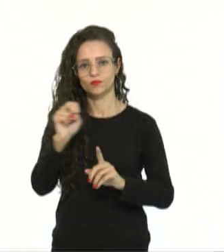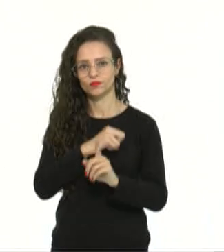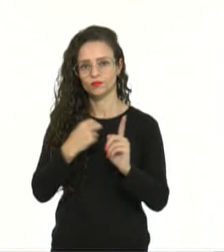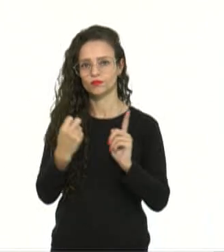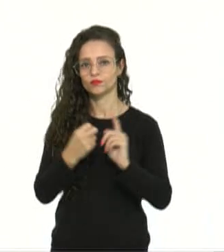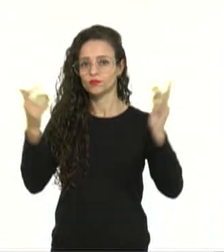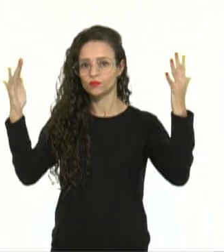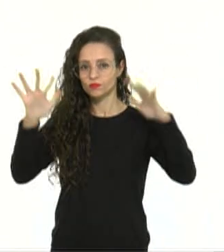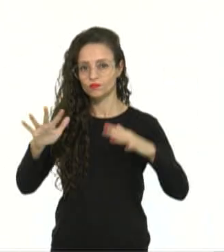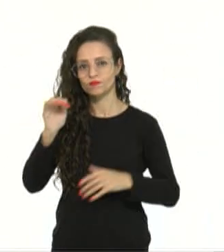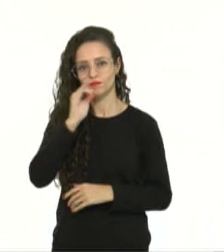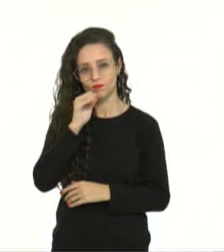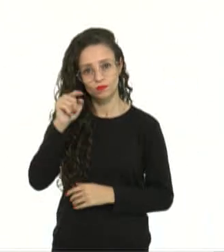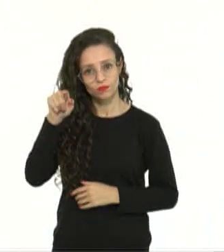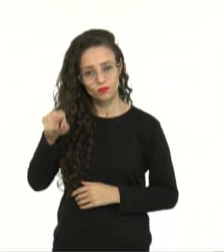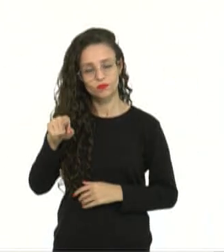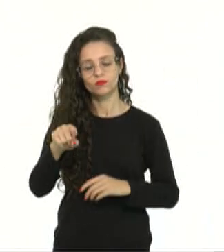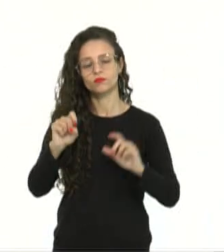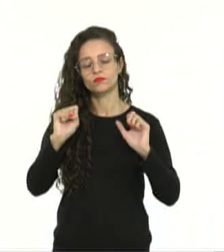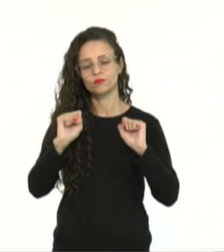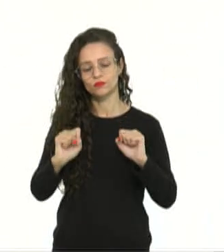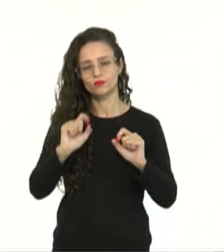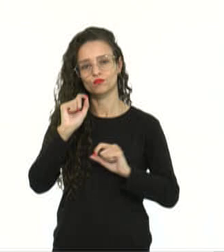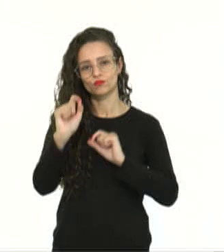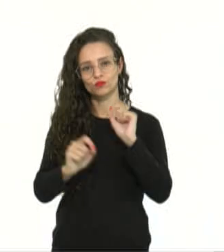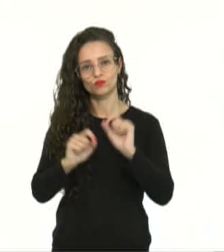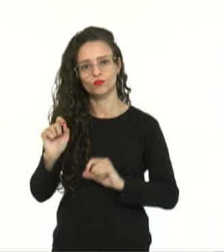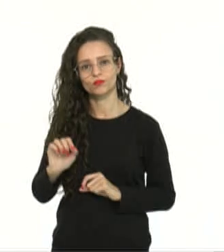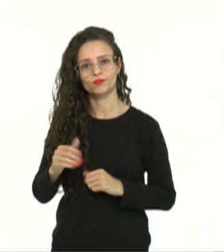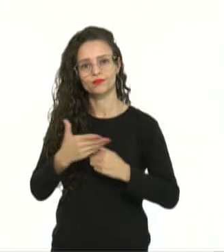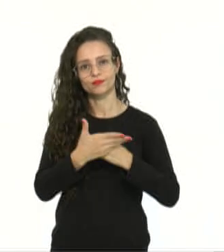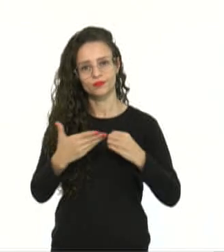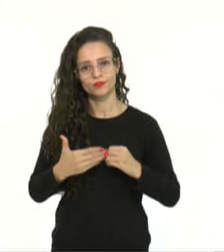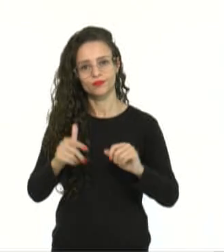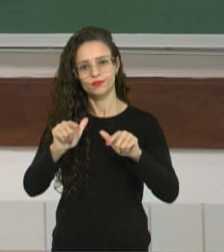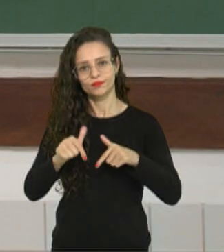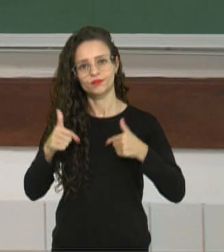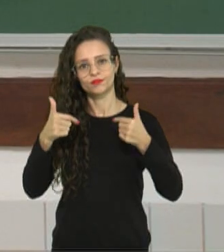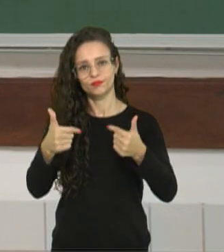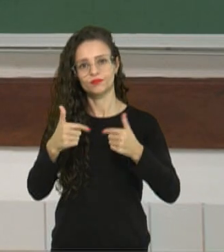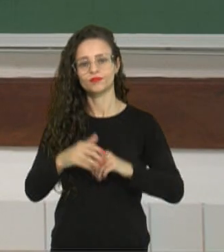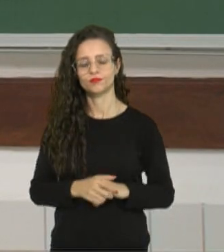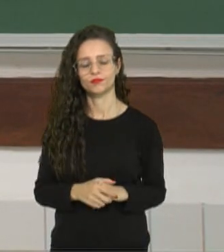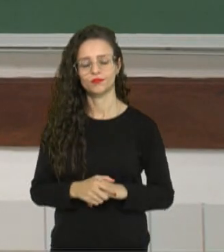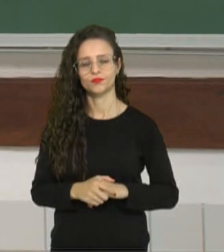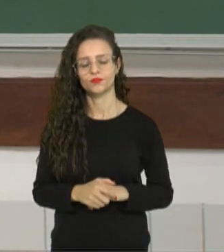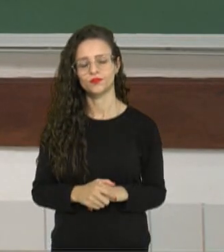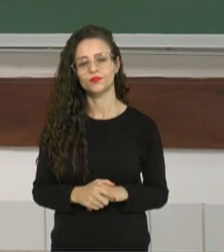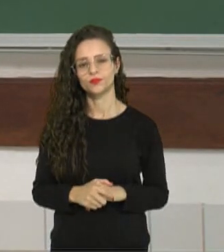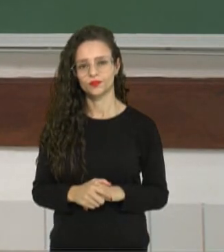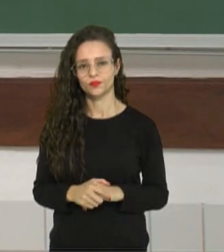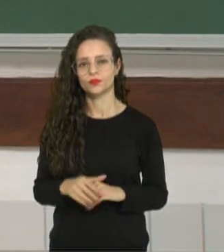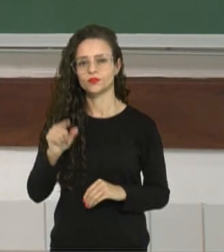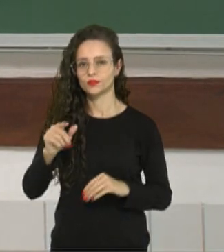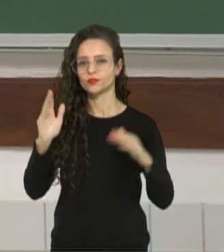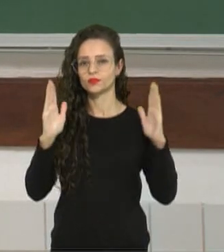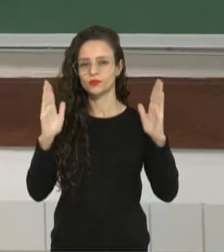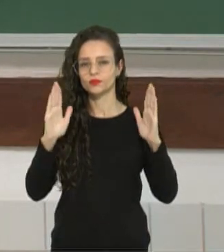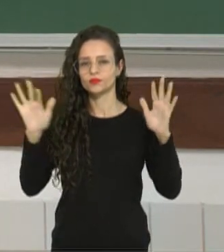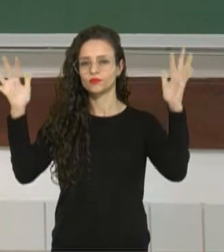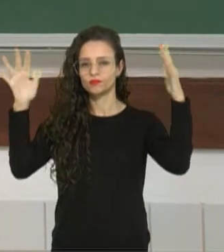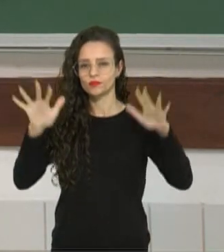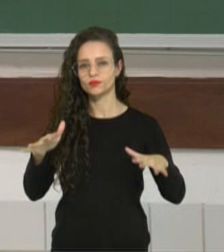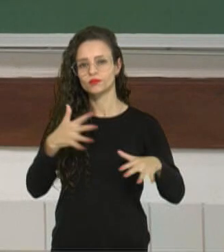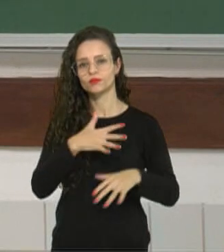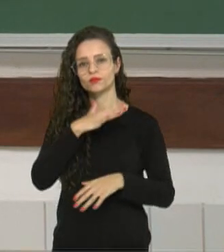crise como esta demandam a presença do Estado. Então é importante entender que nestes períodos de crise